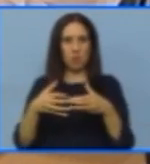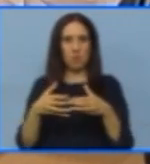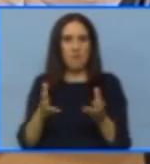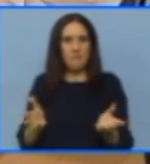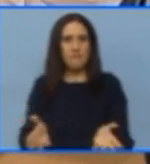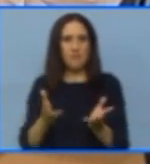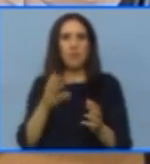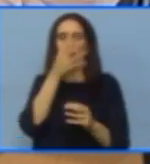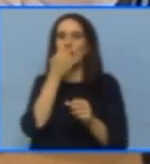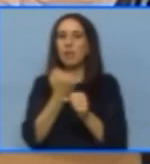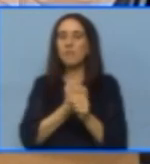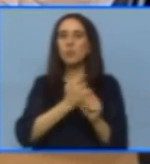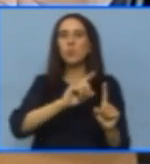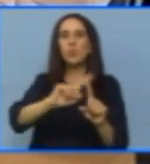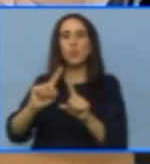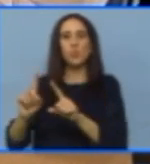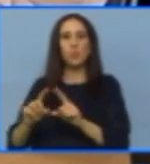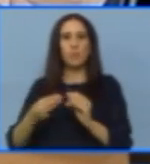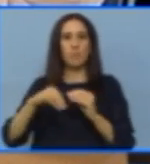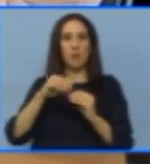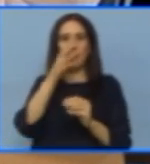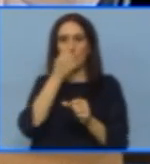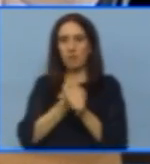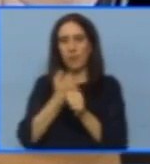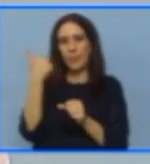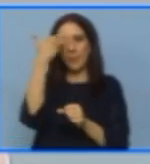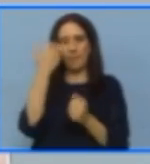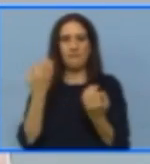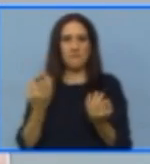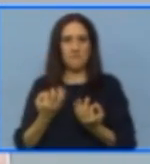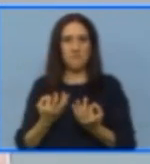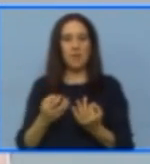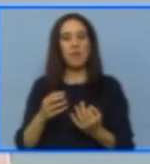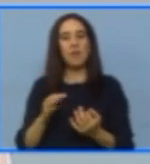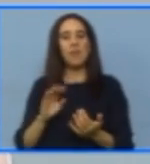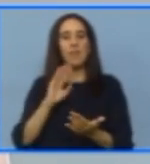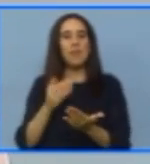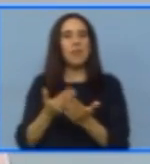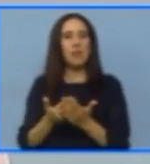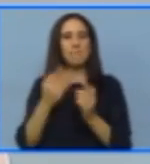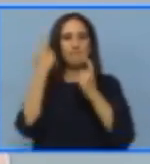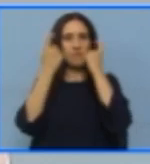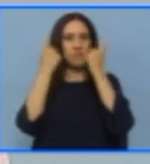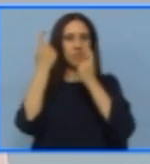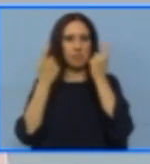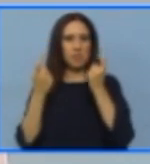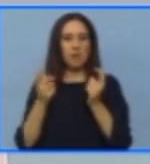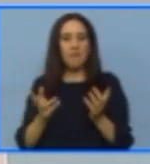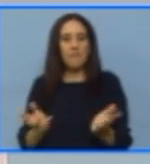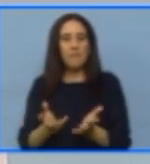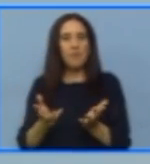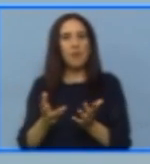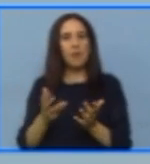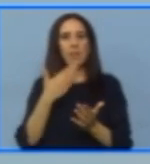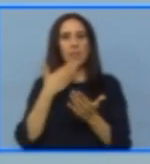Portanto, vai haver um conjunto de atividades e também algumas atividades lúdicas, obviamente, e que os vão levar a refletir e os vão levar também